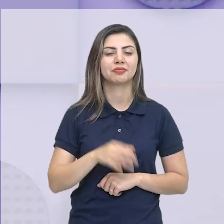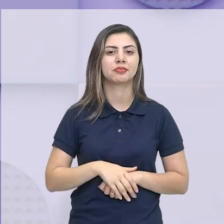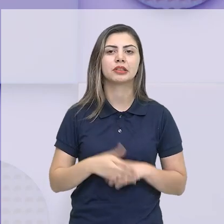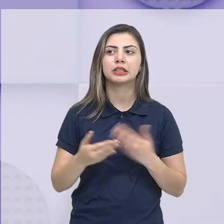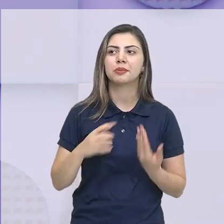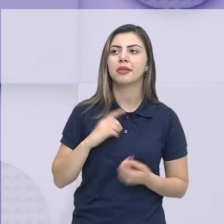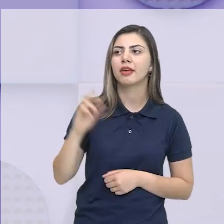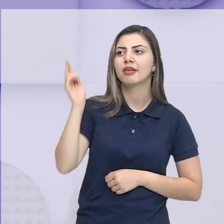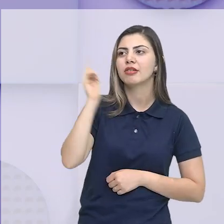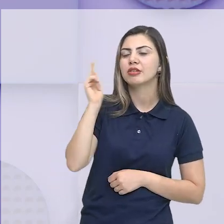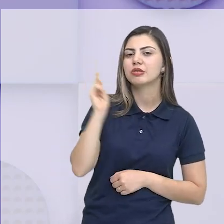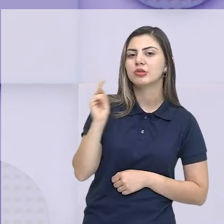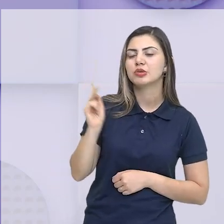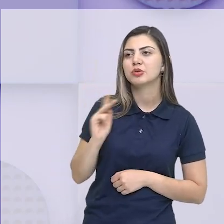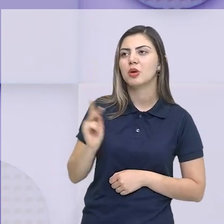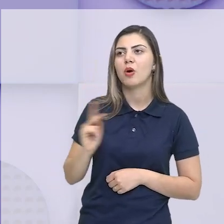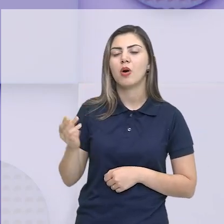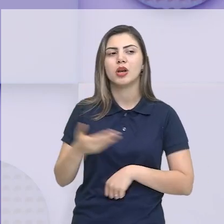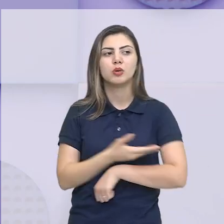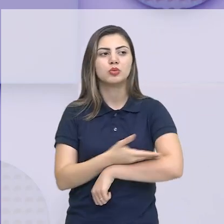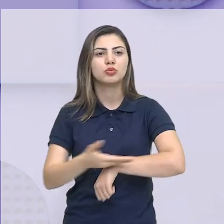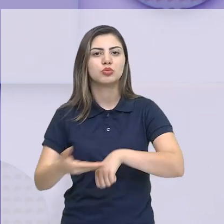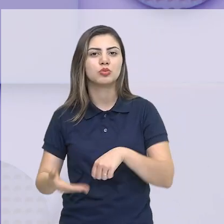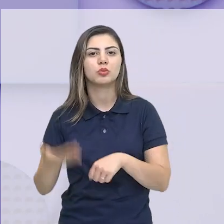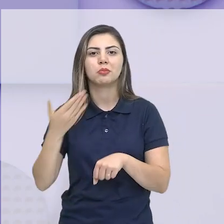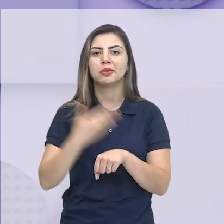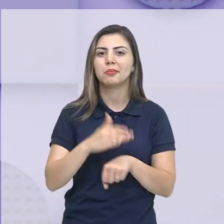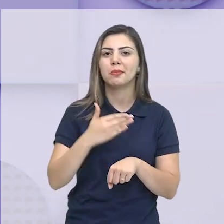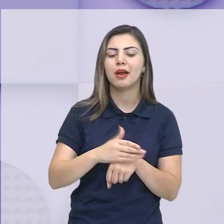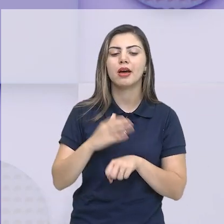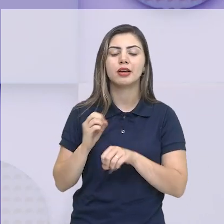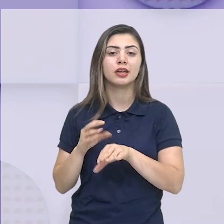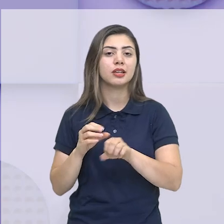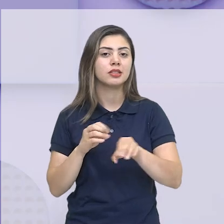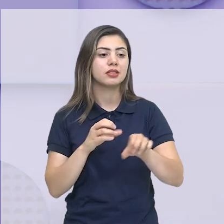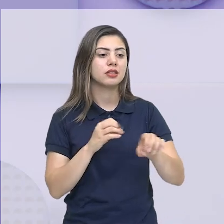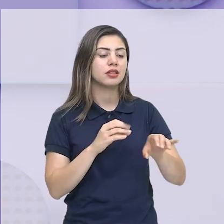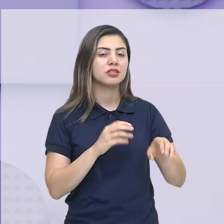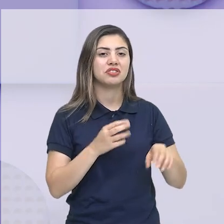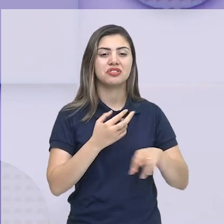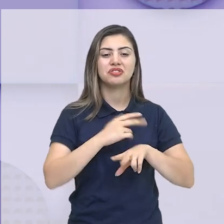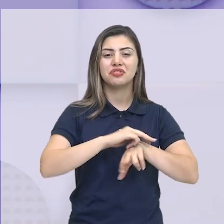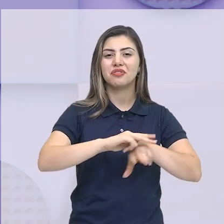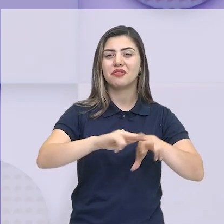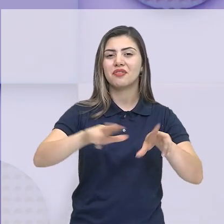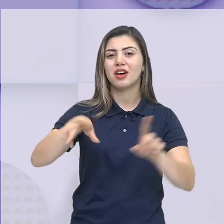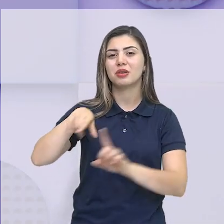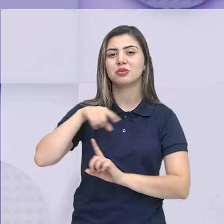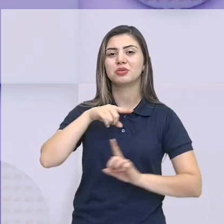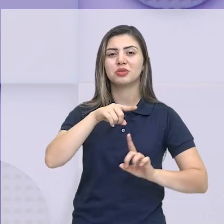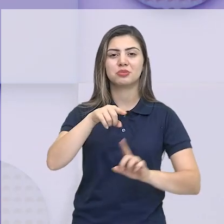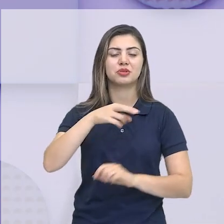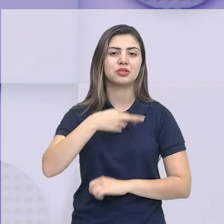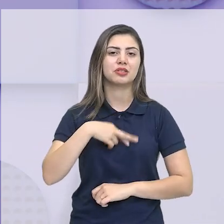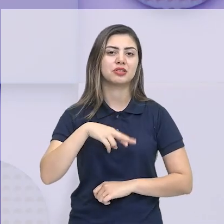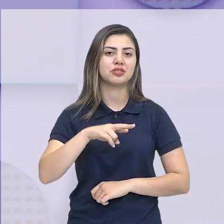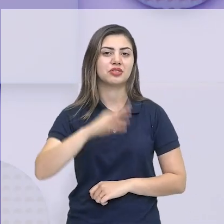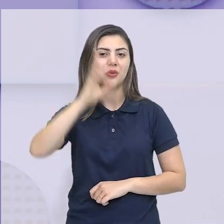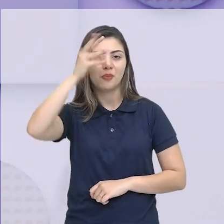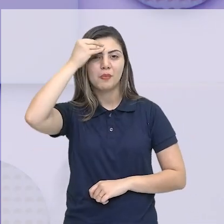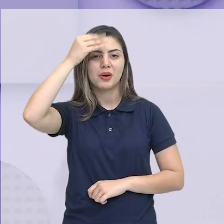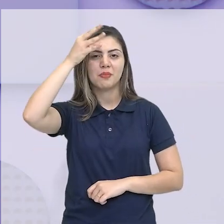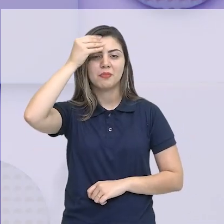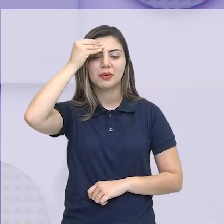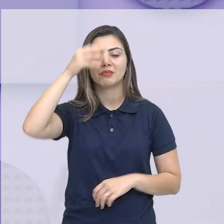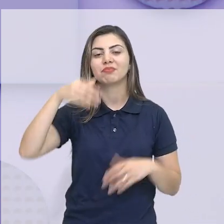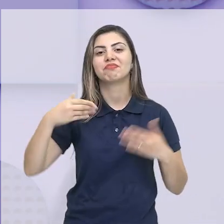as histórias, de todos os rituais, de todos os ensinamentos das mais variadas religiões. Então é muito